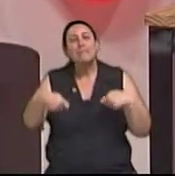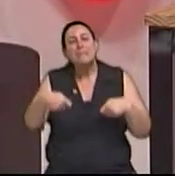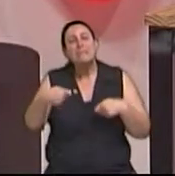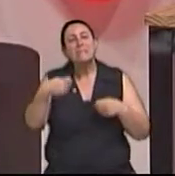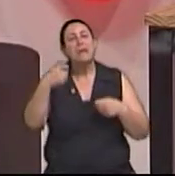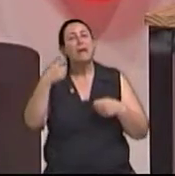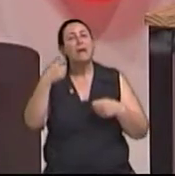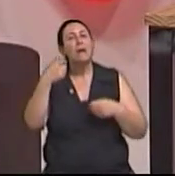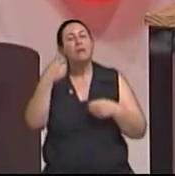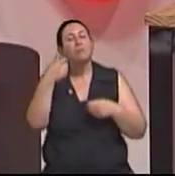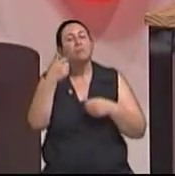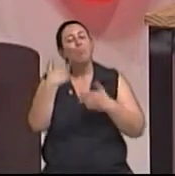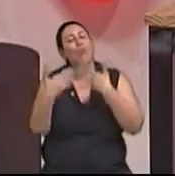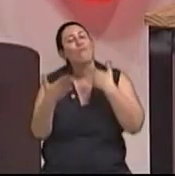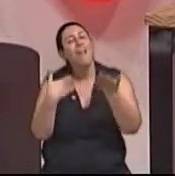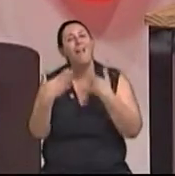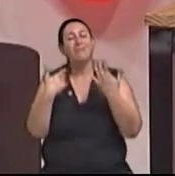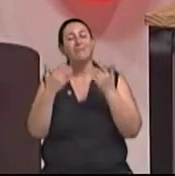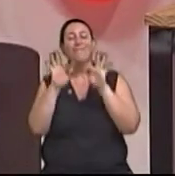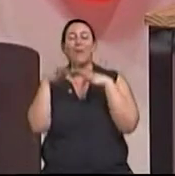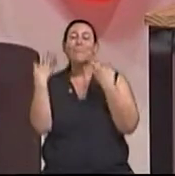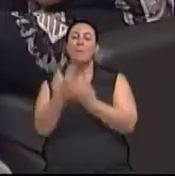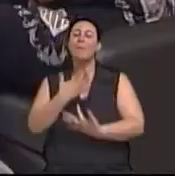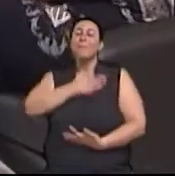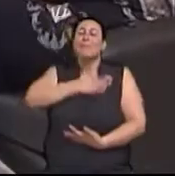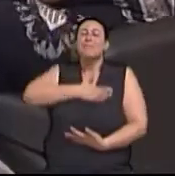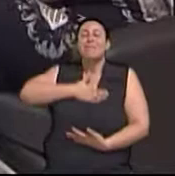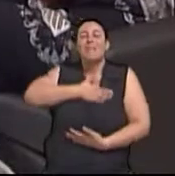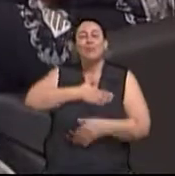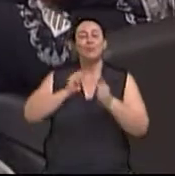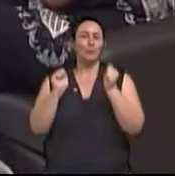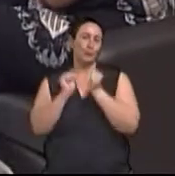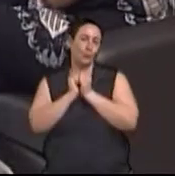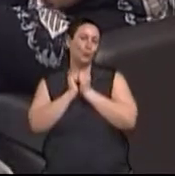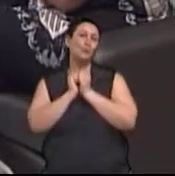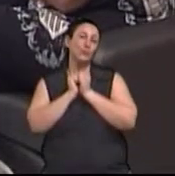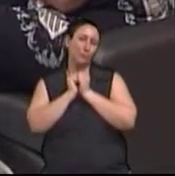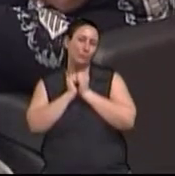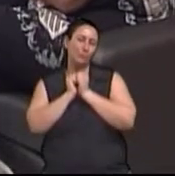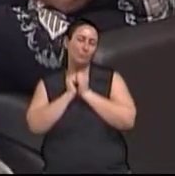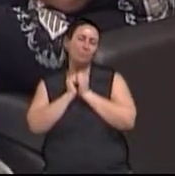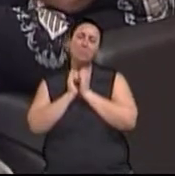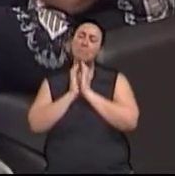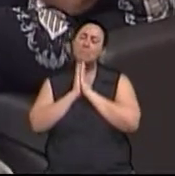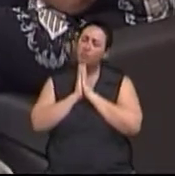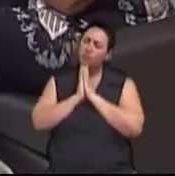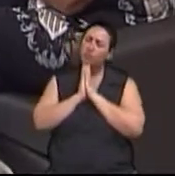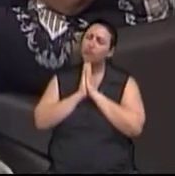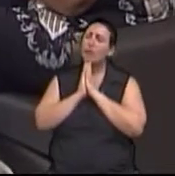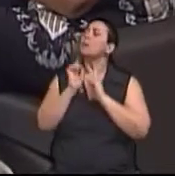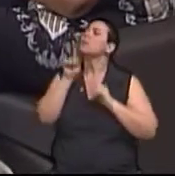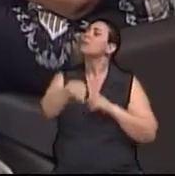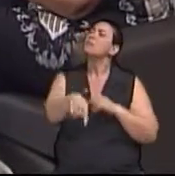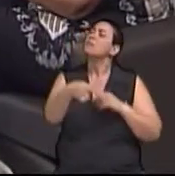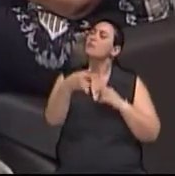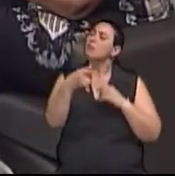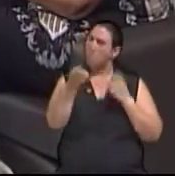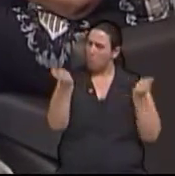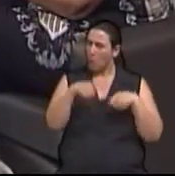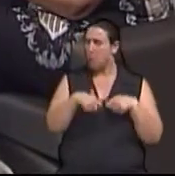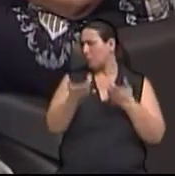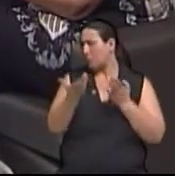e ter o prazer da Companhia da família e tem a ver será a doutora essa falta de habilidade